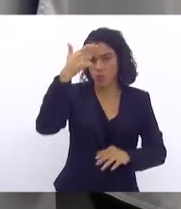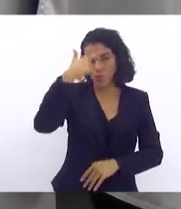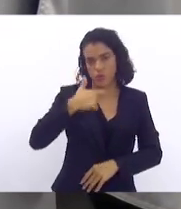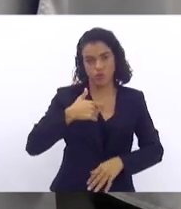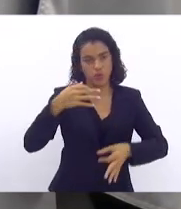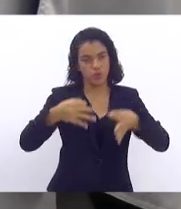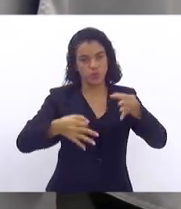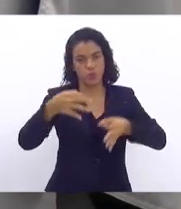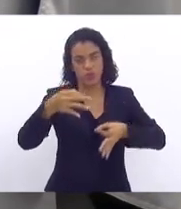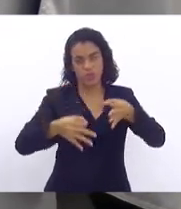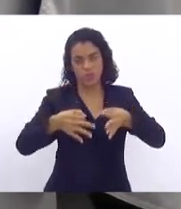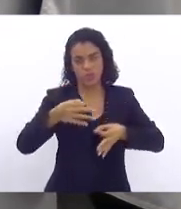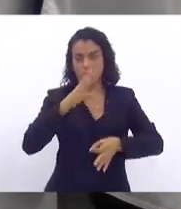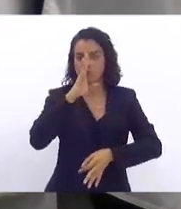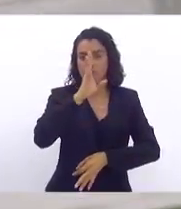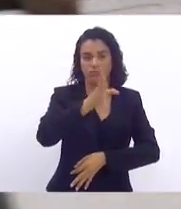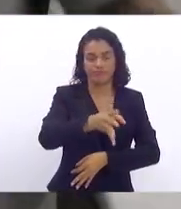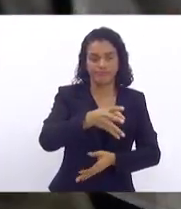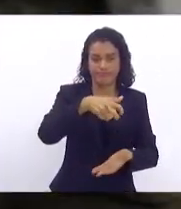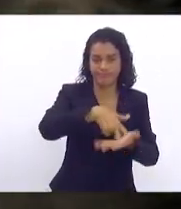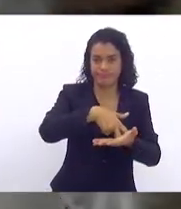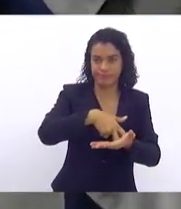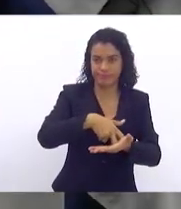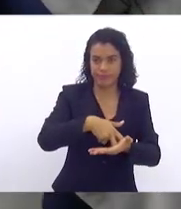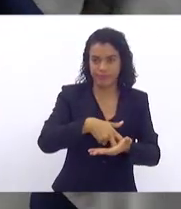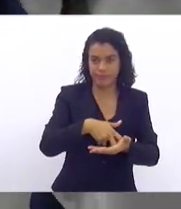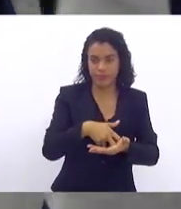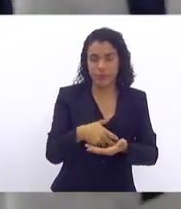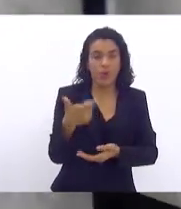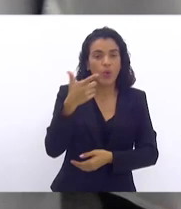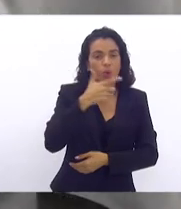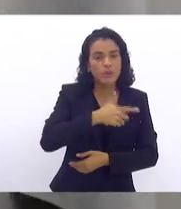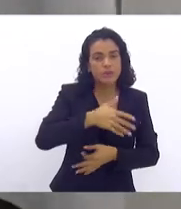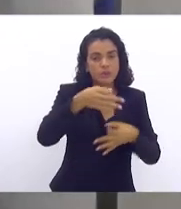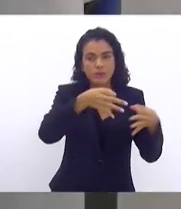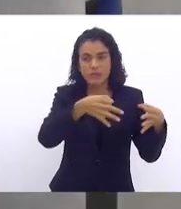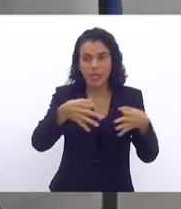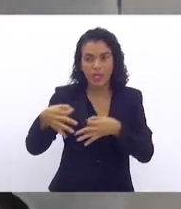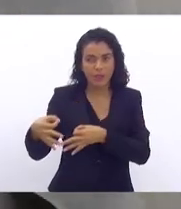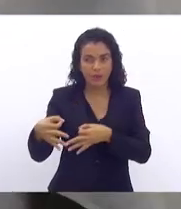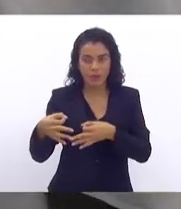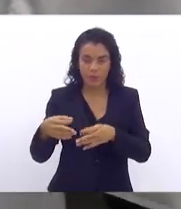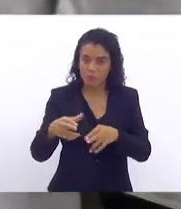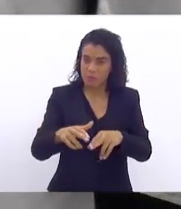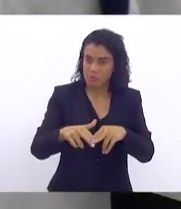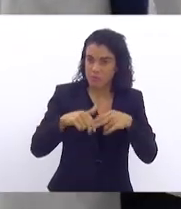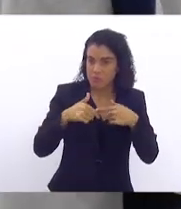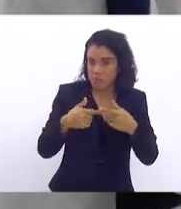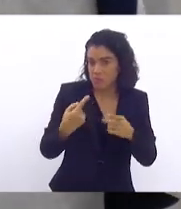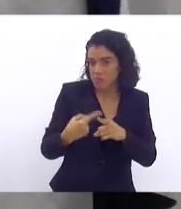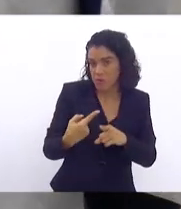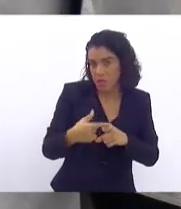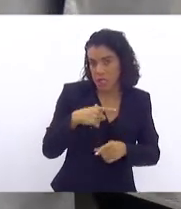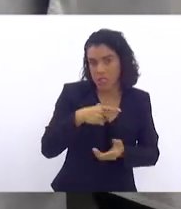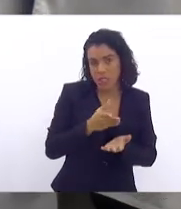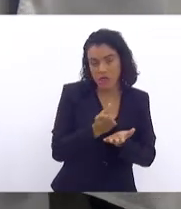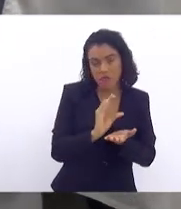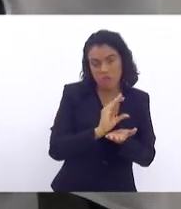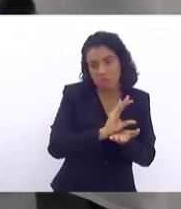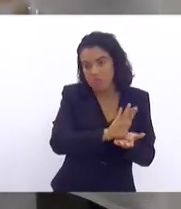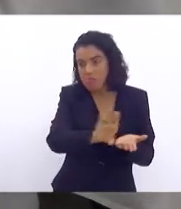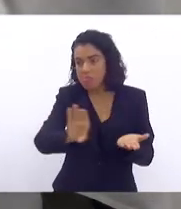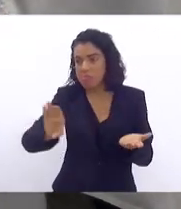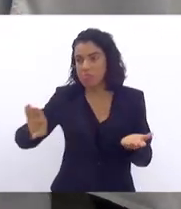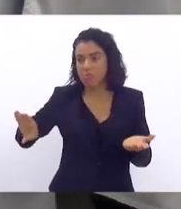não estou julgando ninguém. Não, mas não deu certo na avaliação de Vossa Excelência porque teve desvio, porque teve